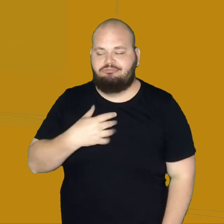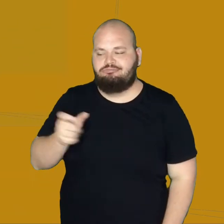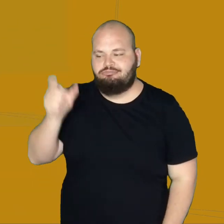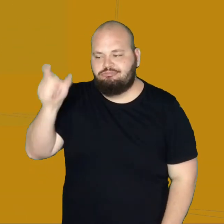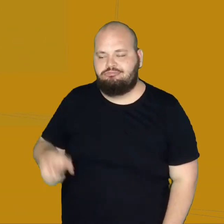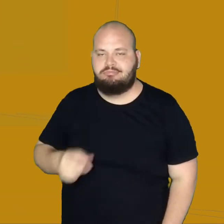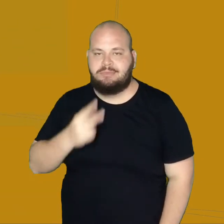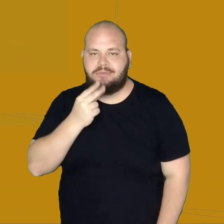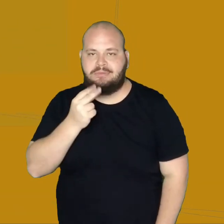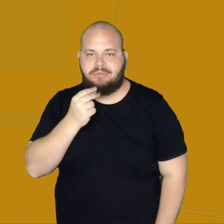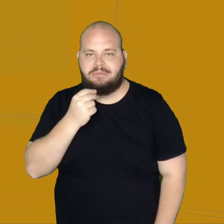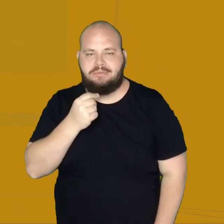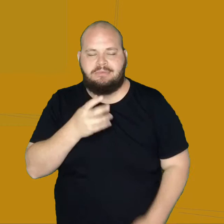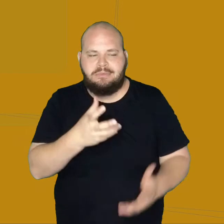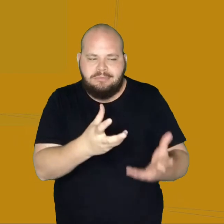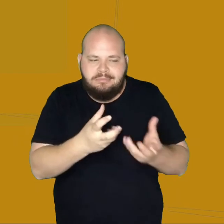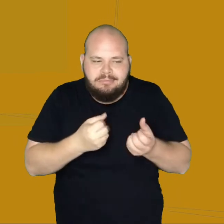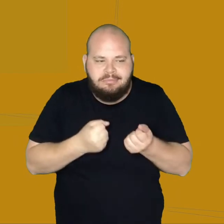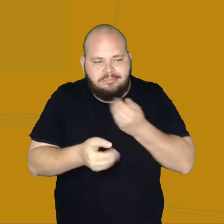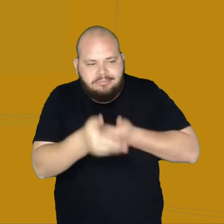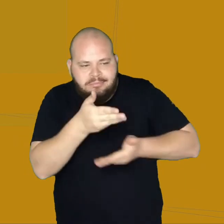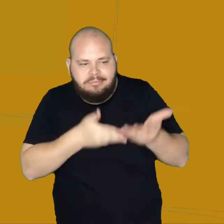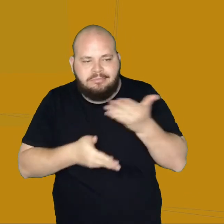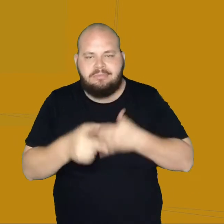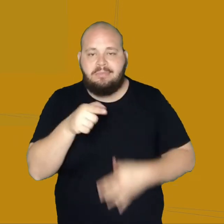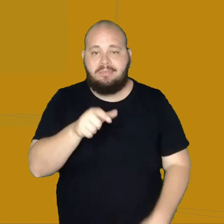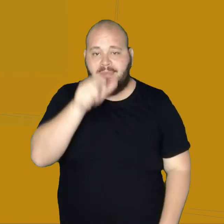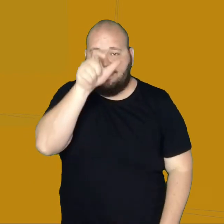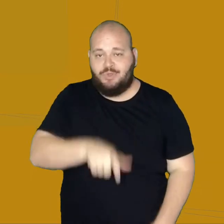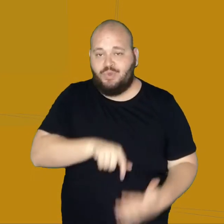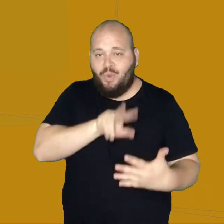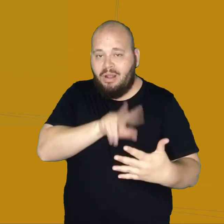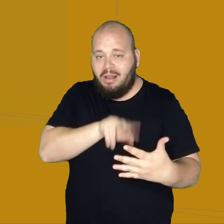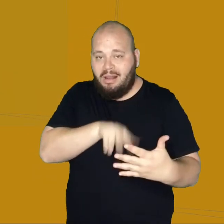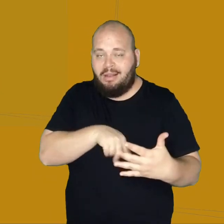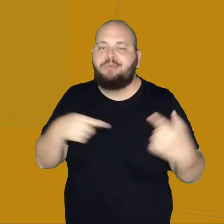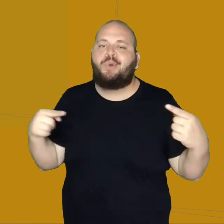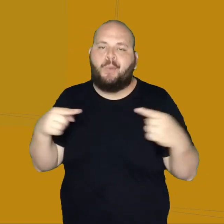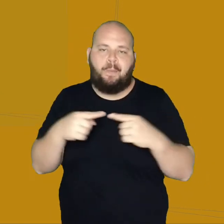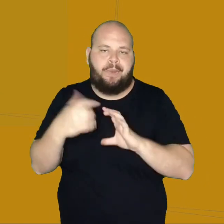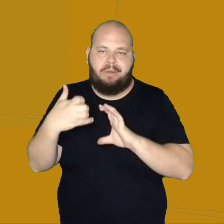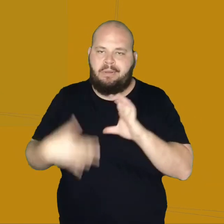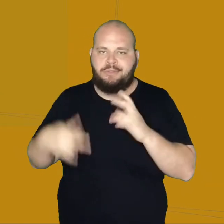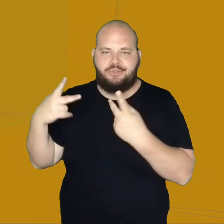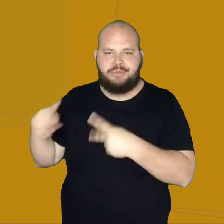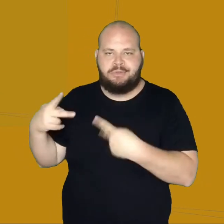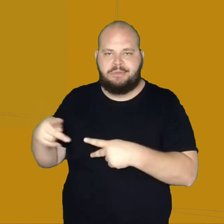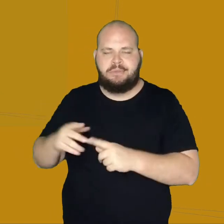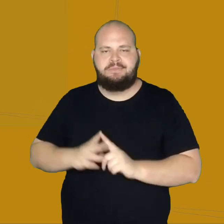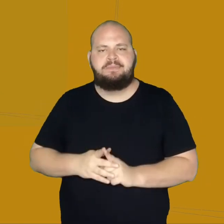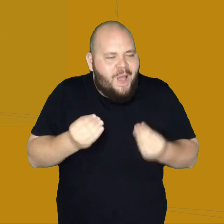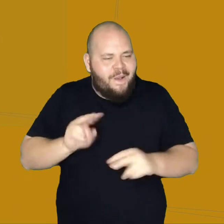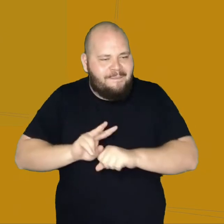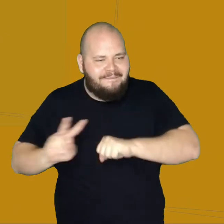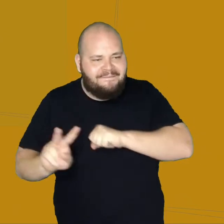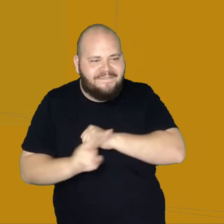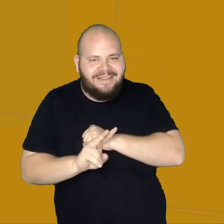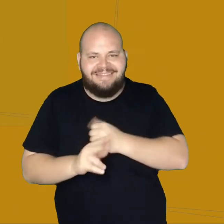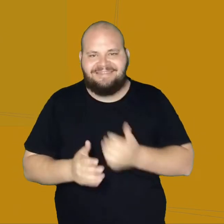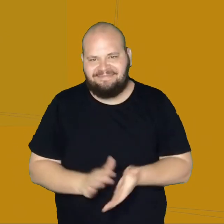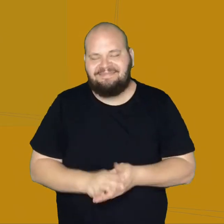esses sujeitos do trabalho, são aspectos que aparecem tanto aqui quanto em Memórias Póstumas, mas também eles podem